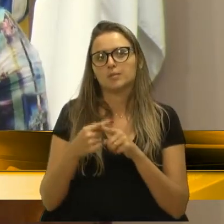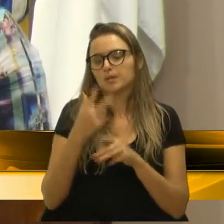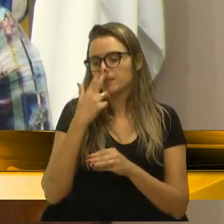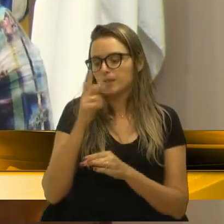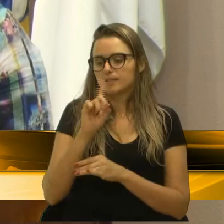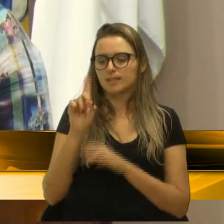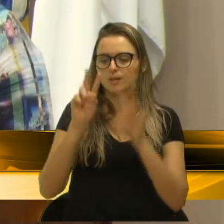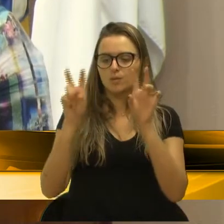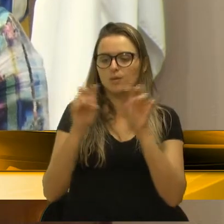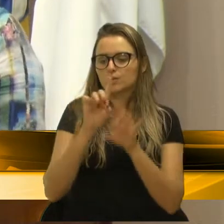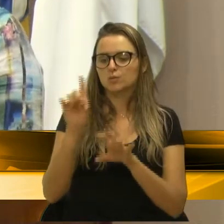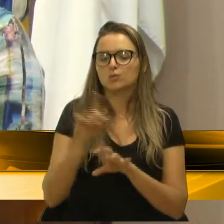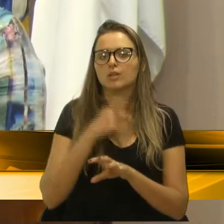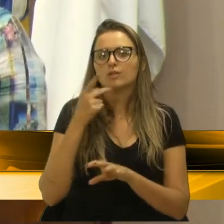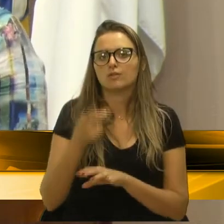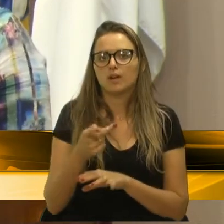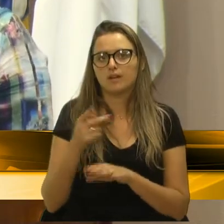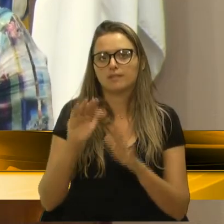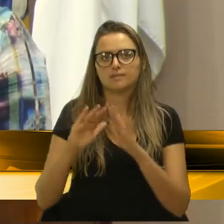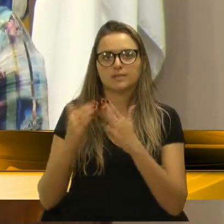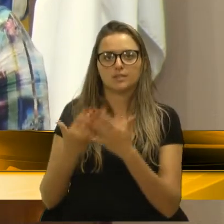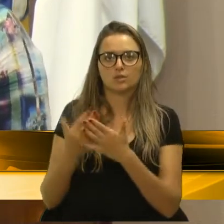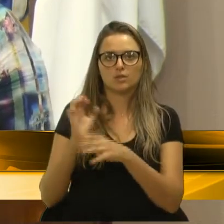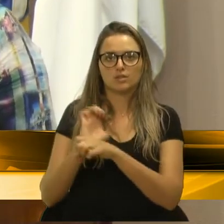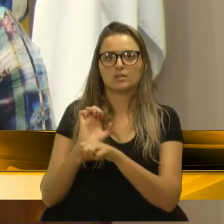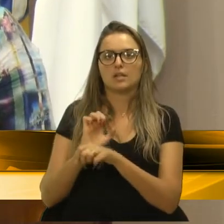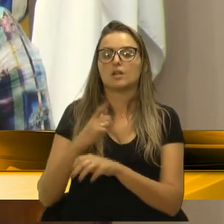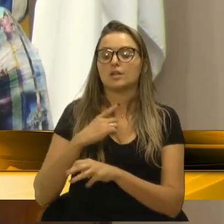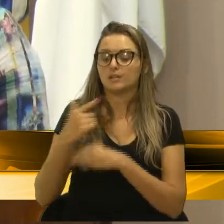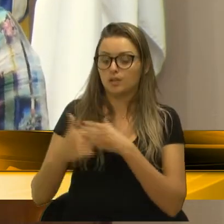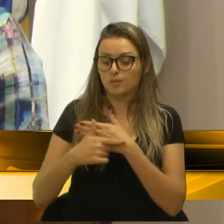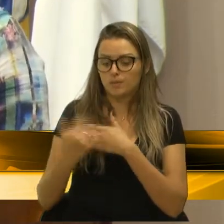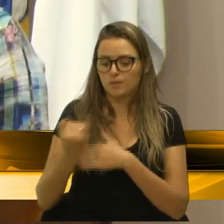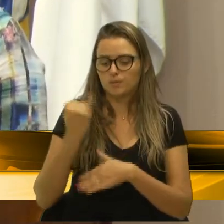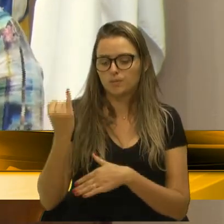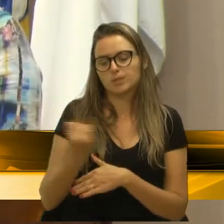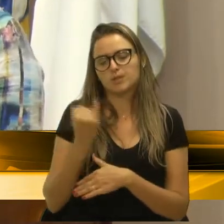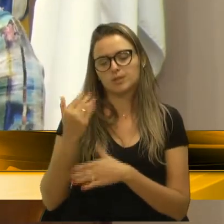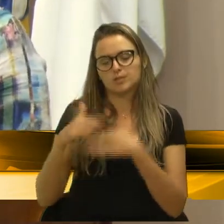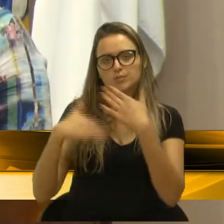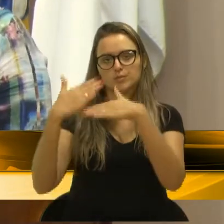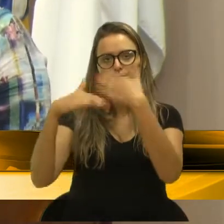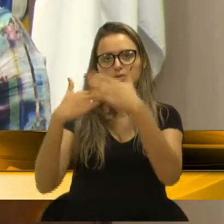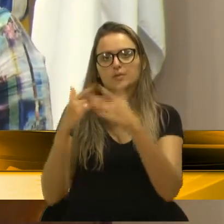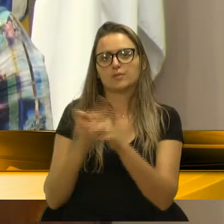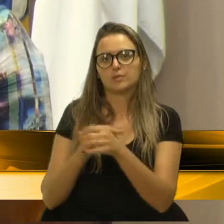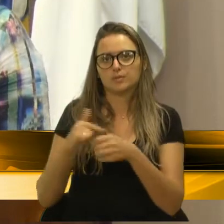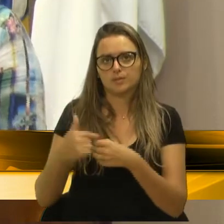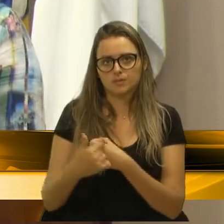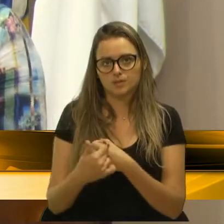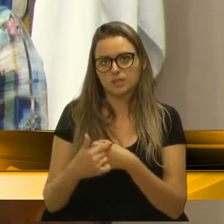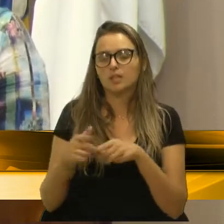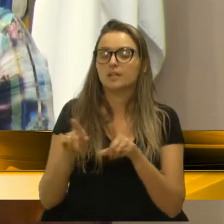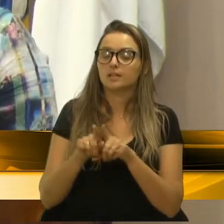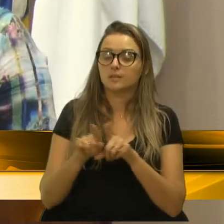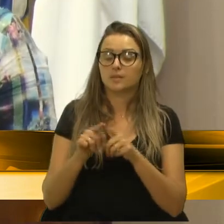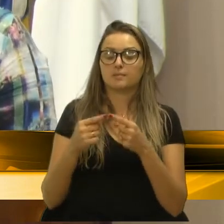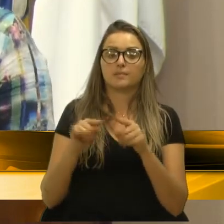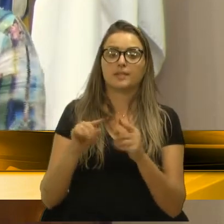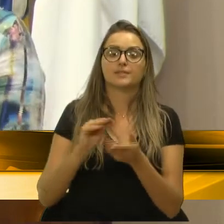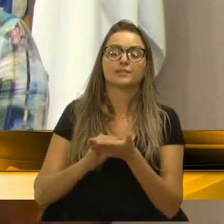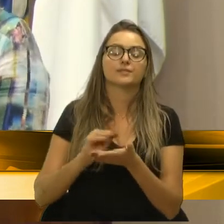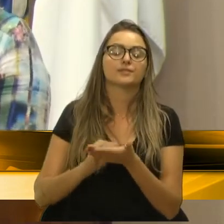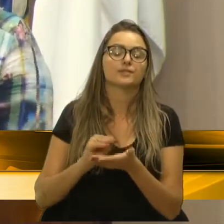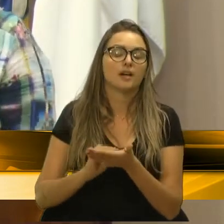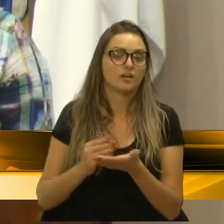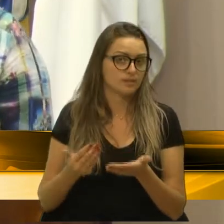fala. Mas a escola estadual ela tem uma importância essencial para o desenvolvimento da nossa cidade e, no entanto, ela está